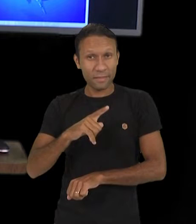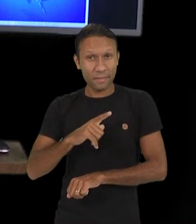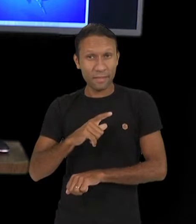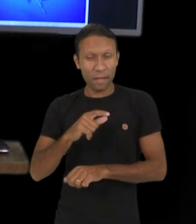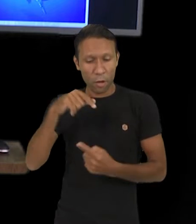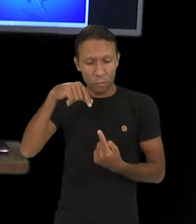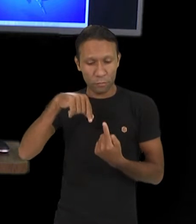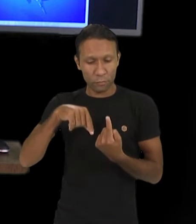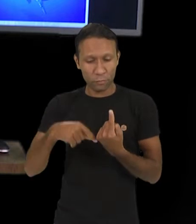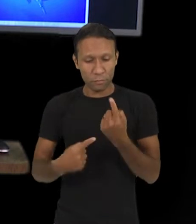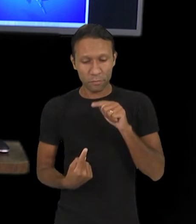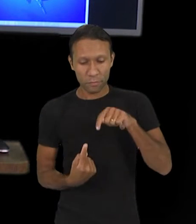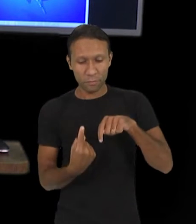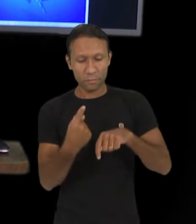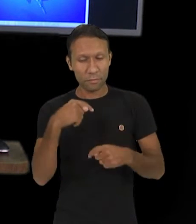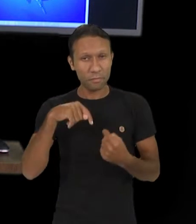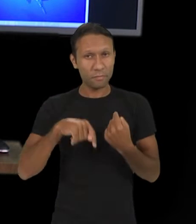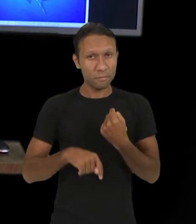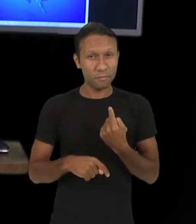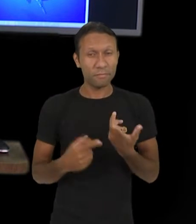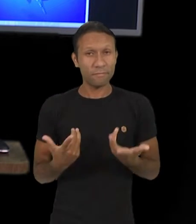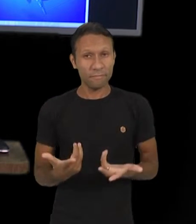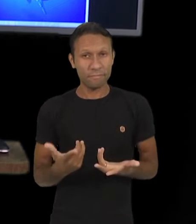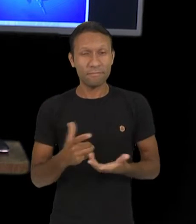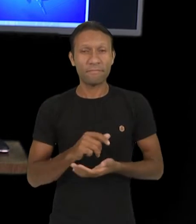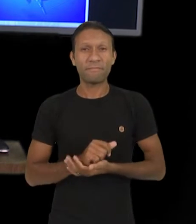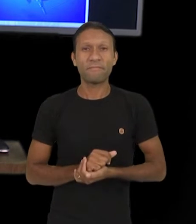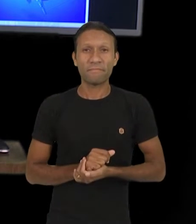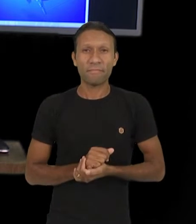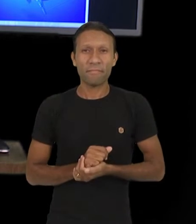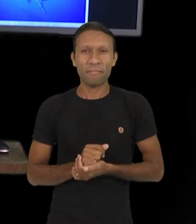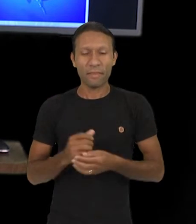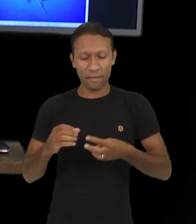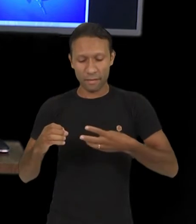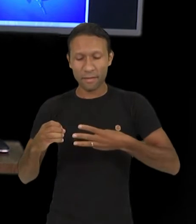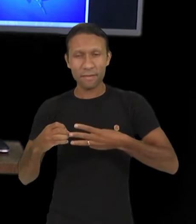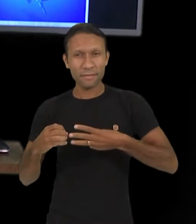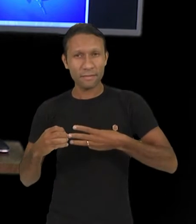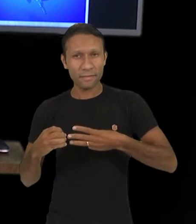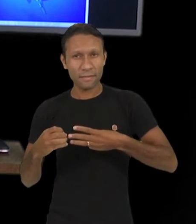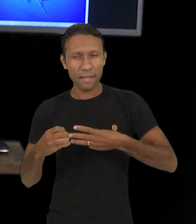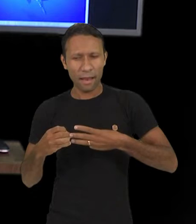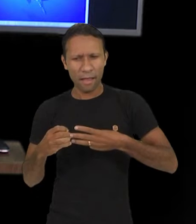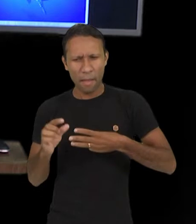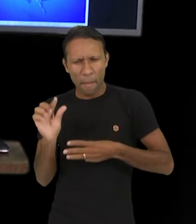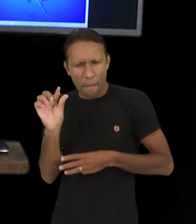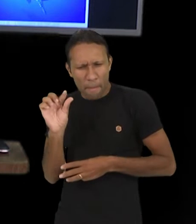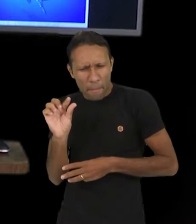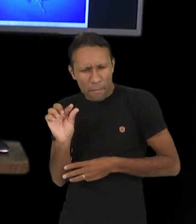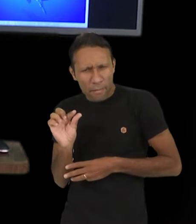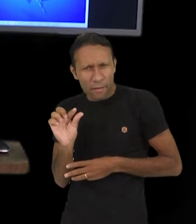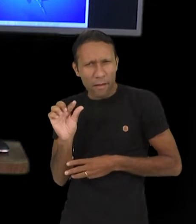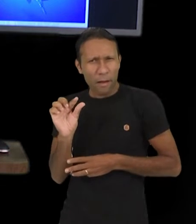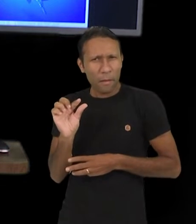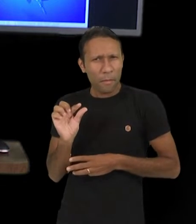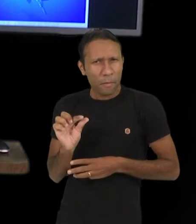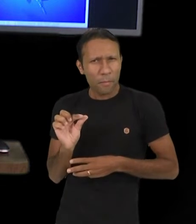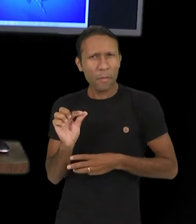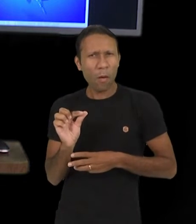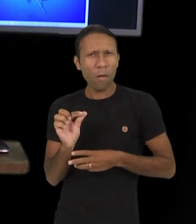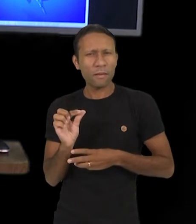que funciona, tá? Então essa vai ser a célula. E quando eu falo que é a menor parte, a parte